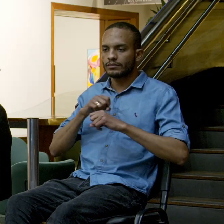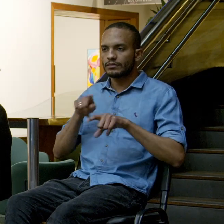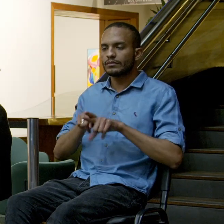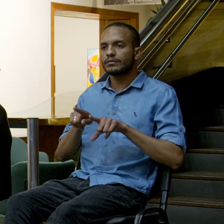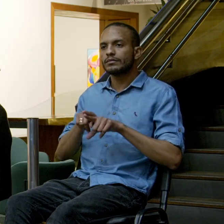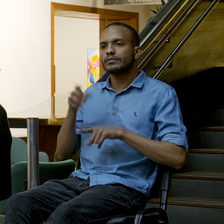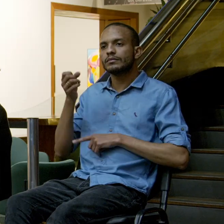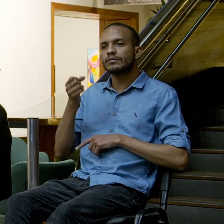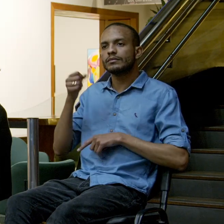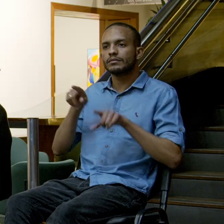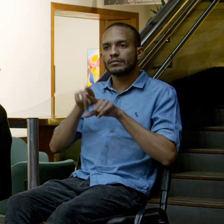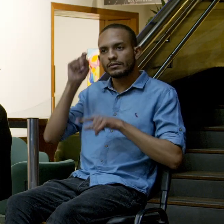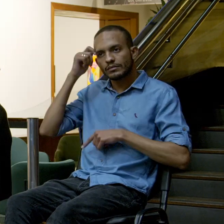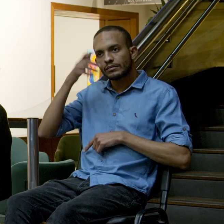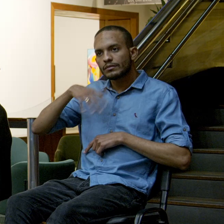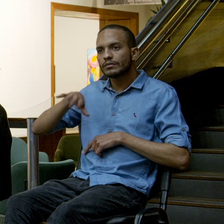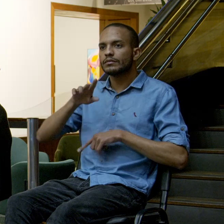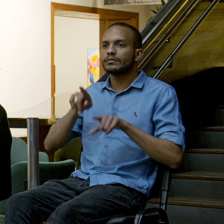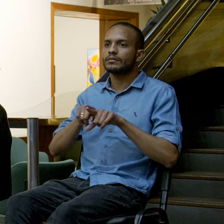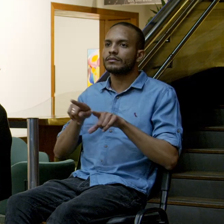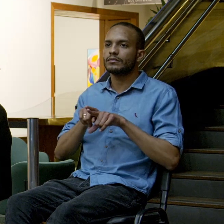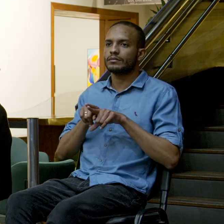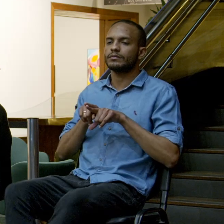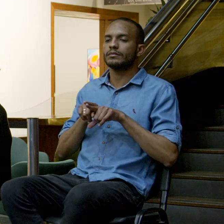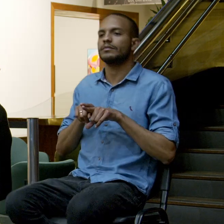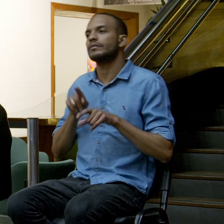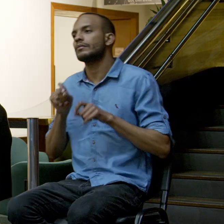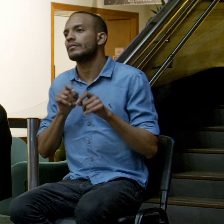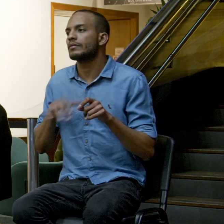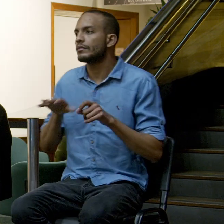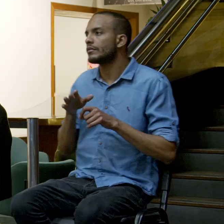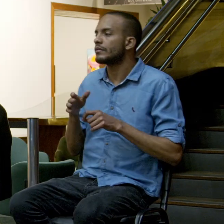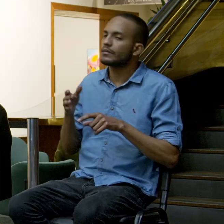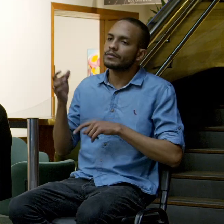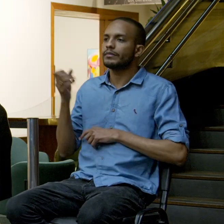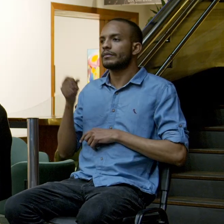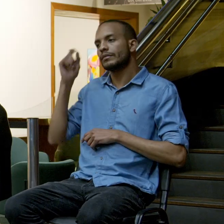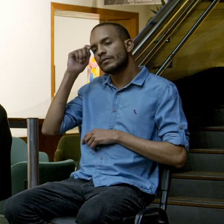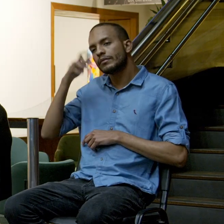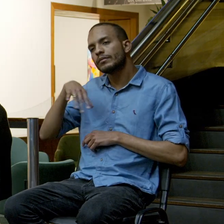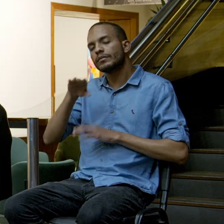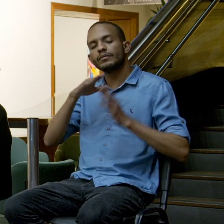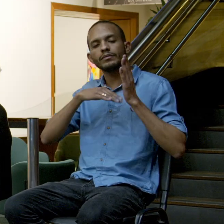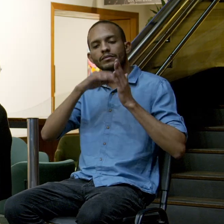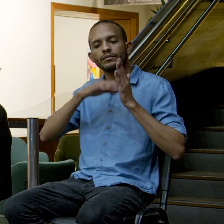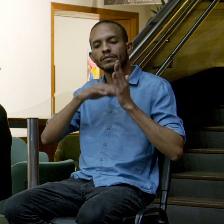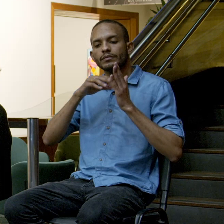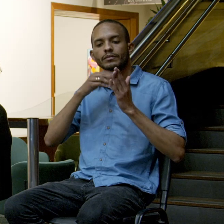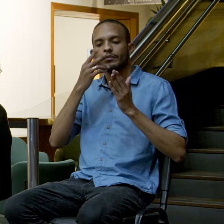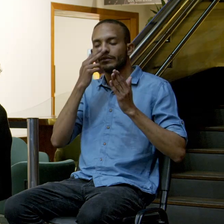em branco e negro, a xilogravura cavada em branco e negro na figura silhueta humanoide,